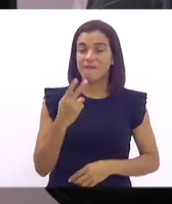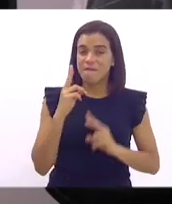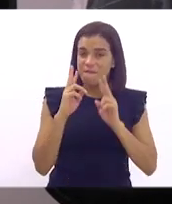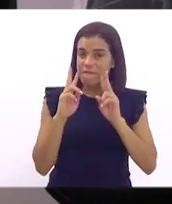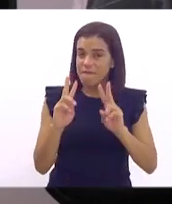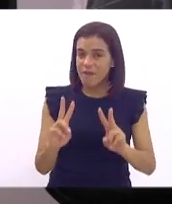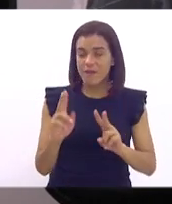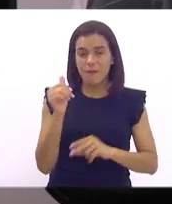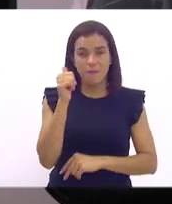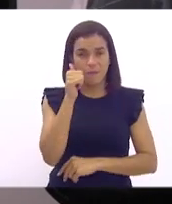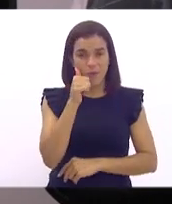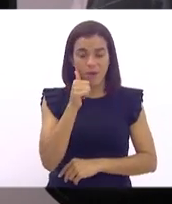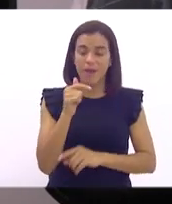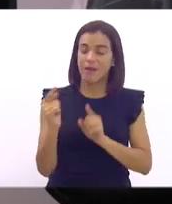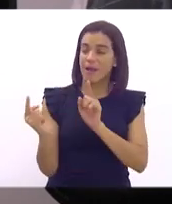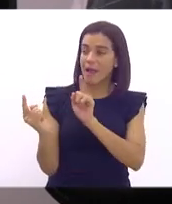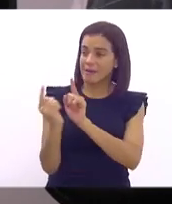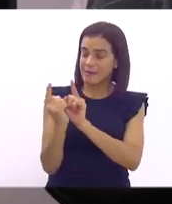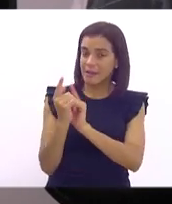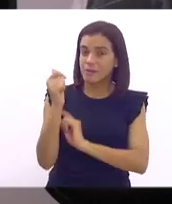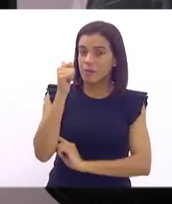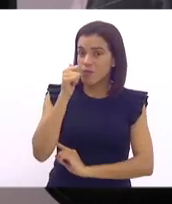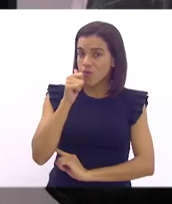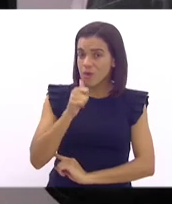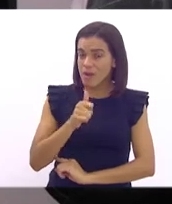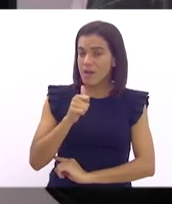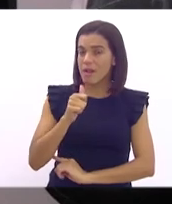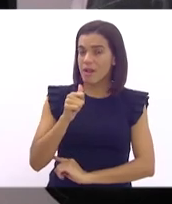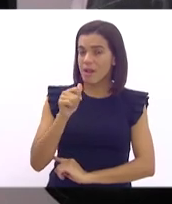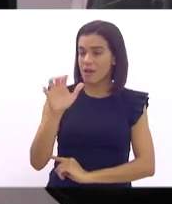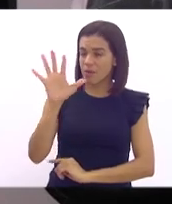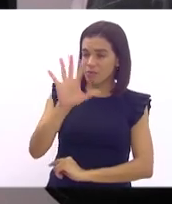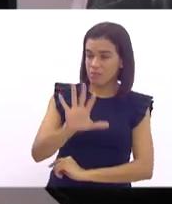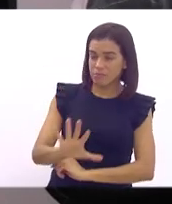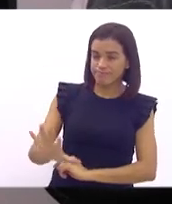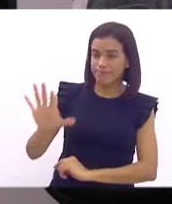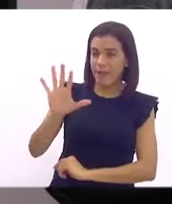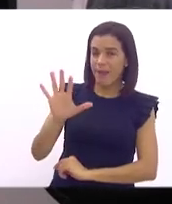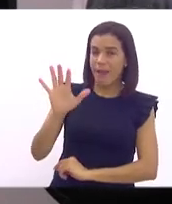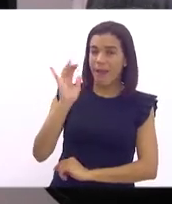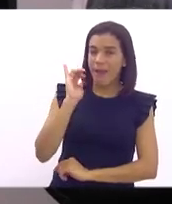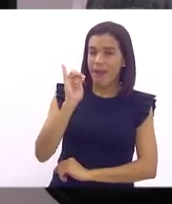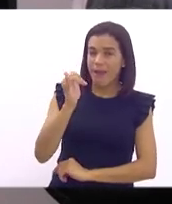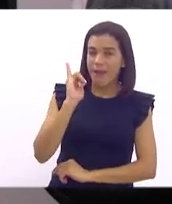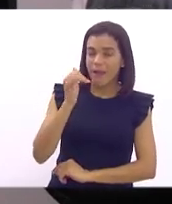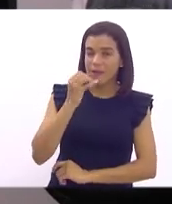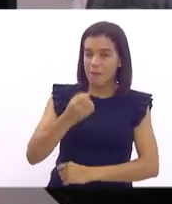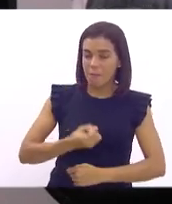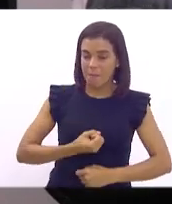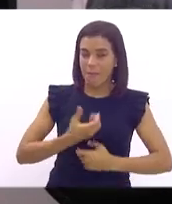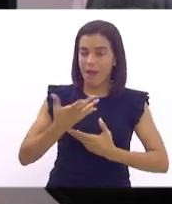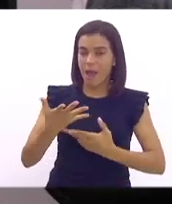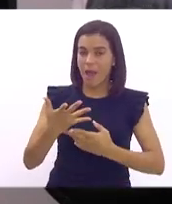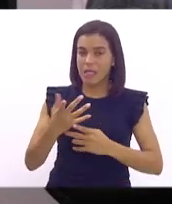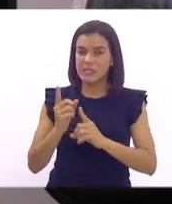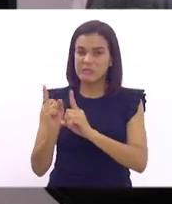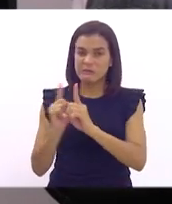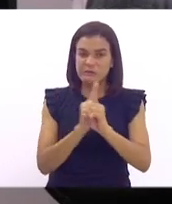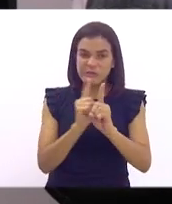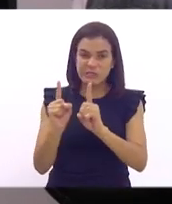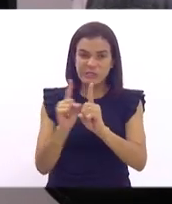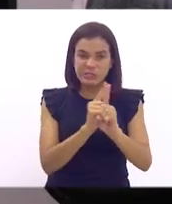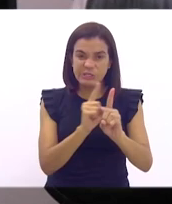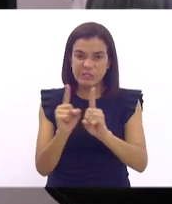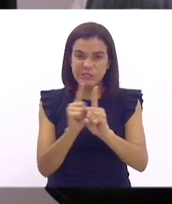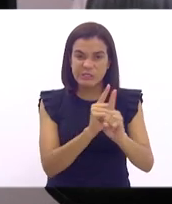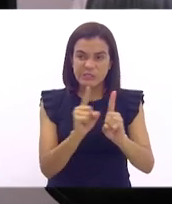mulheres, atende mulheres com traços, com falas, relatos de perseguição, né, que